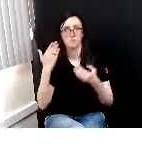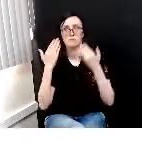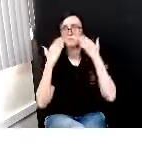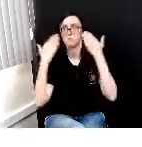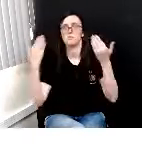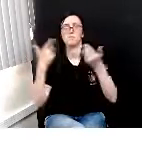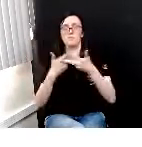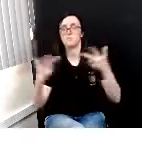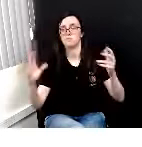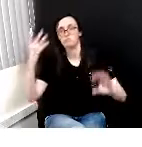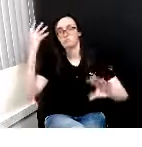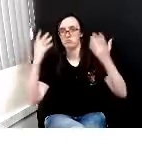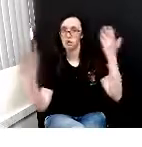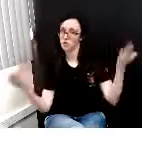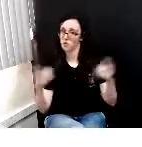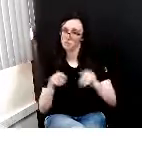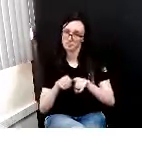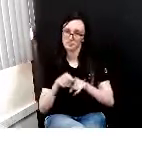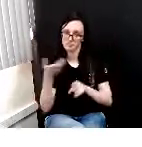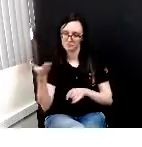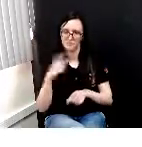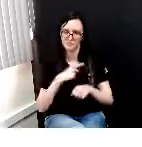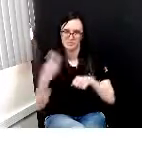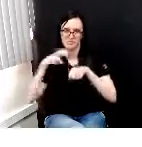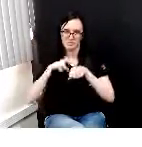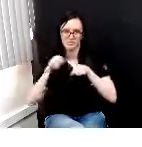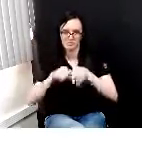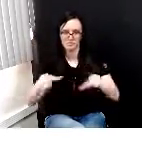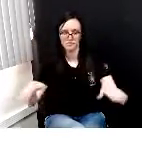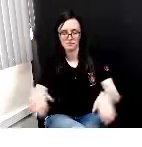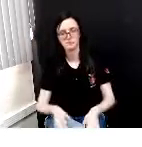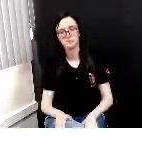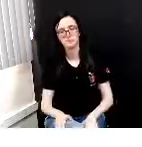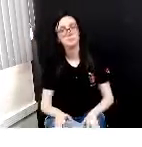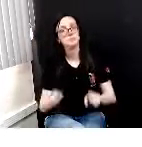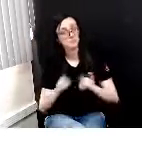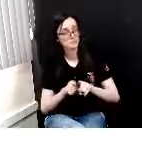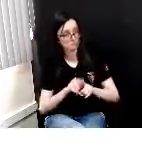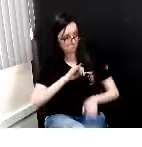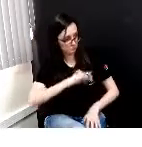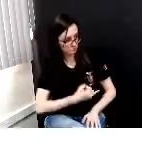situações, em destaque agora frente ao coronavírus. E, por fim, assim, doutora,